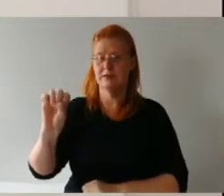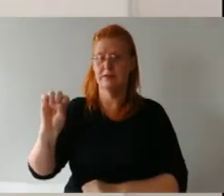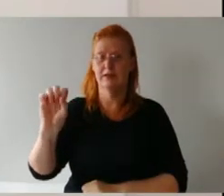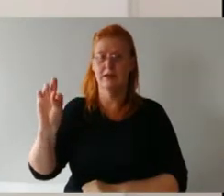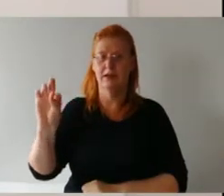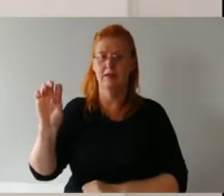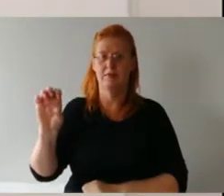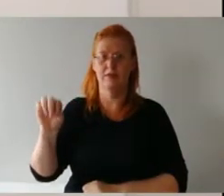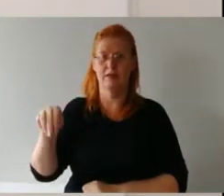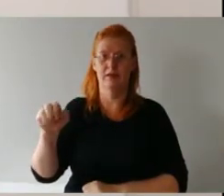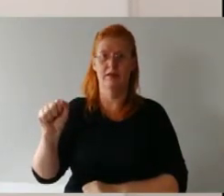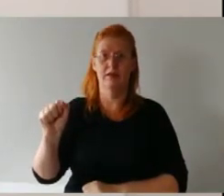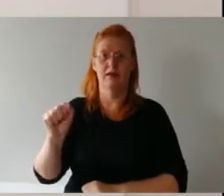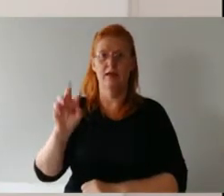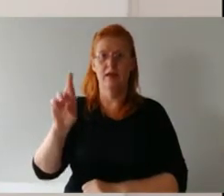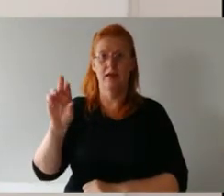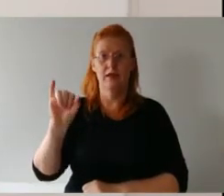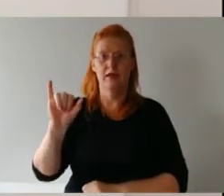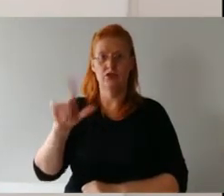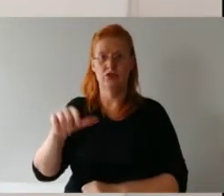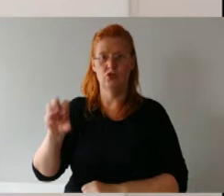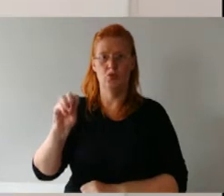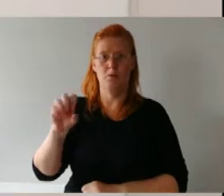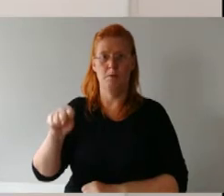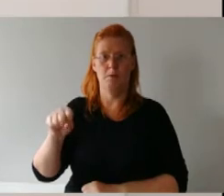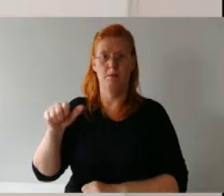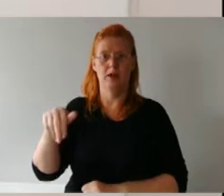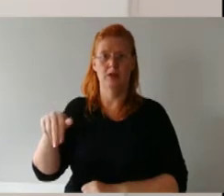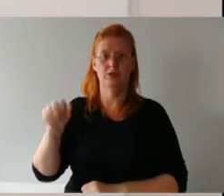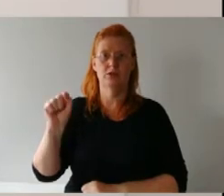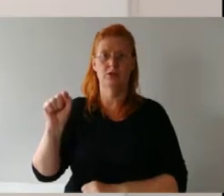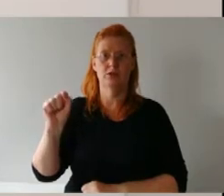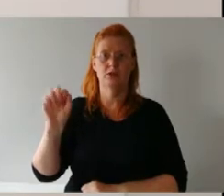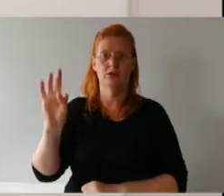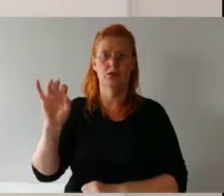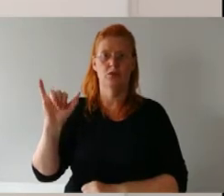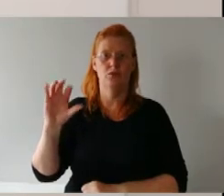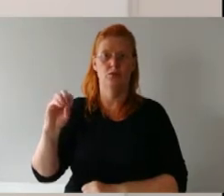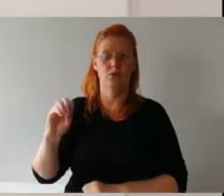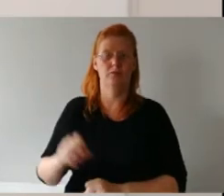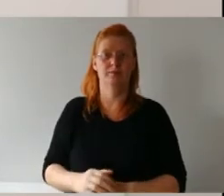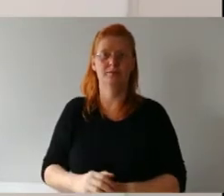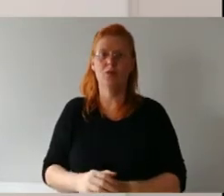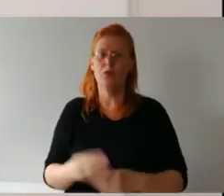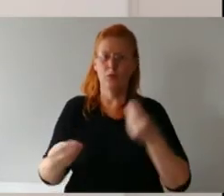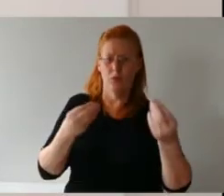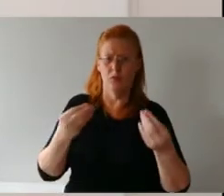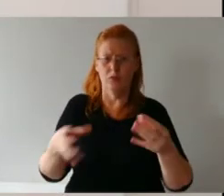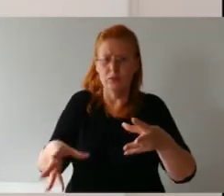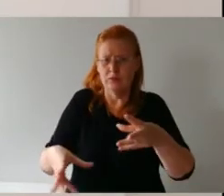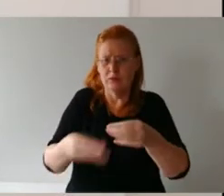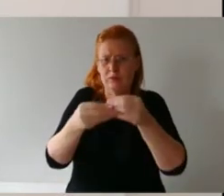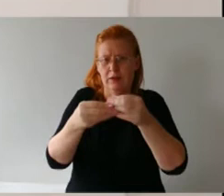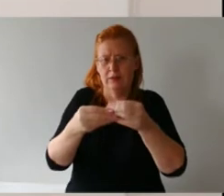rizomático. O livro traz conceitos que é difícil sintetizar em poucas palavras para essa apresentação. Mas, numa abordagem